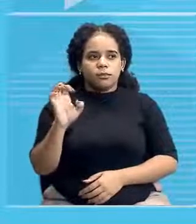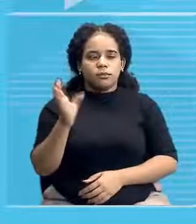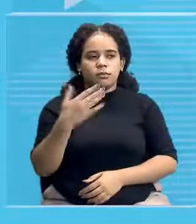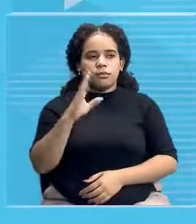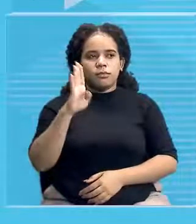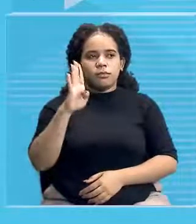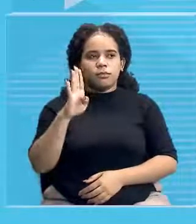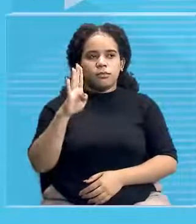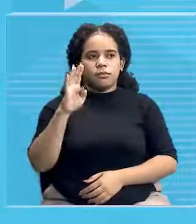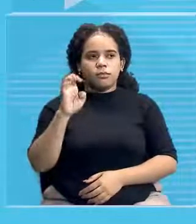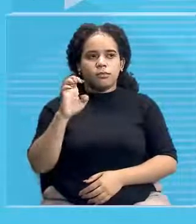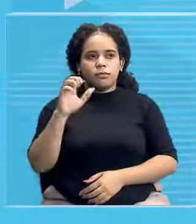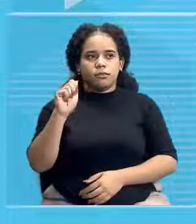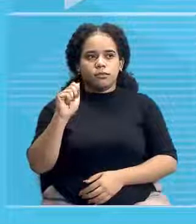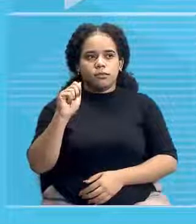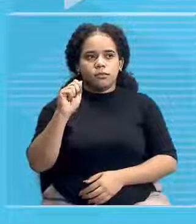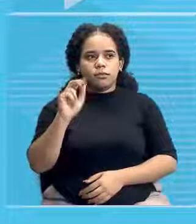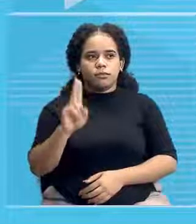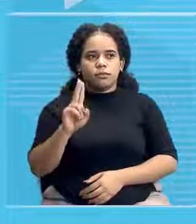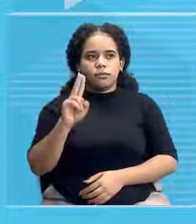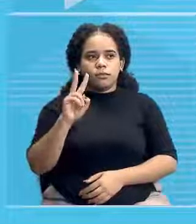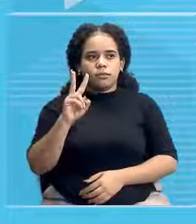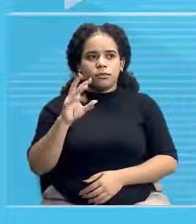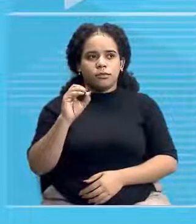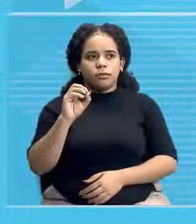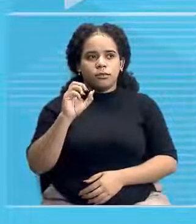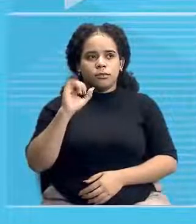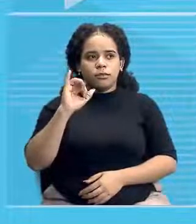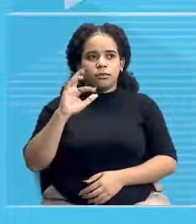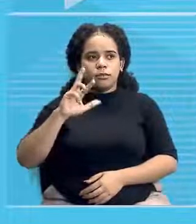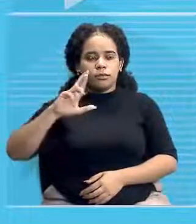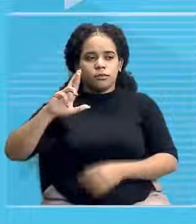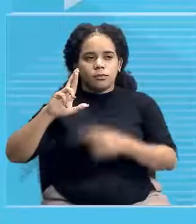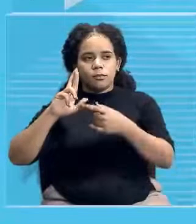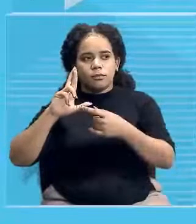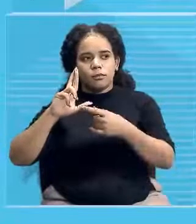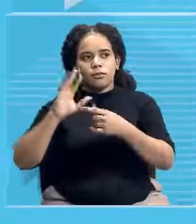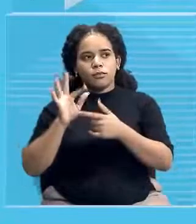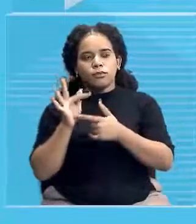ela diz que este destino